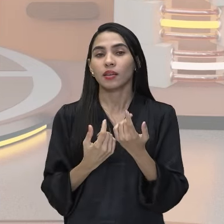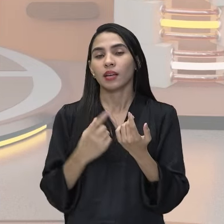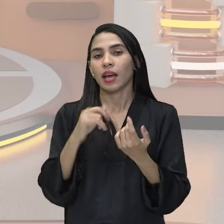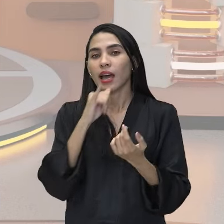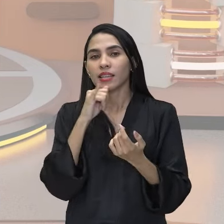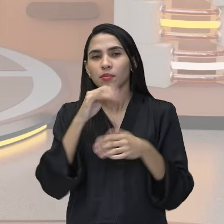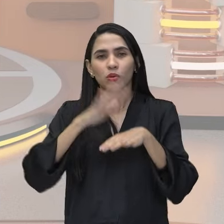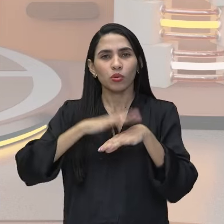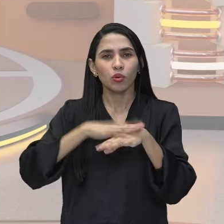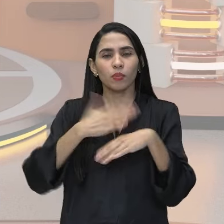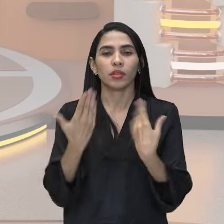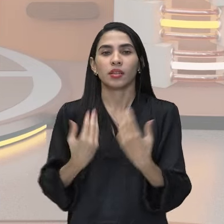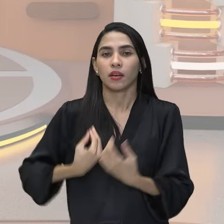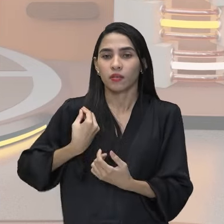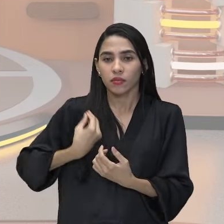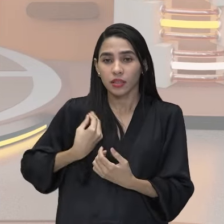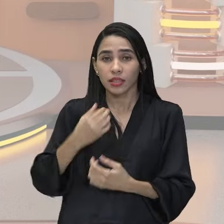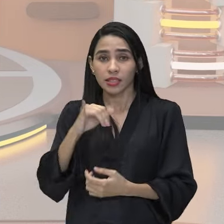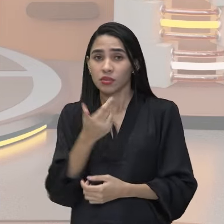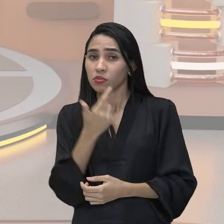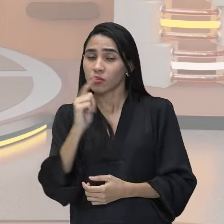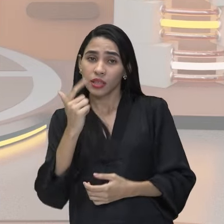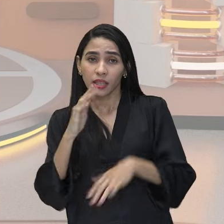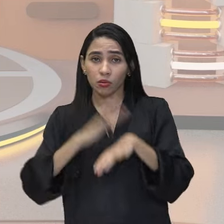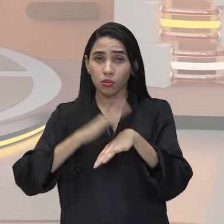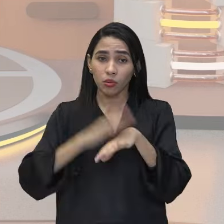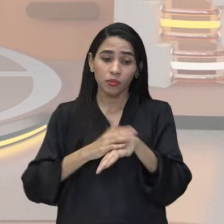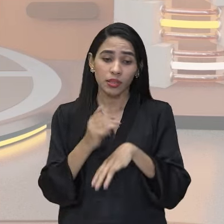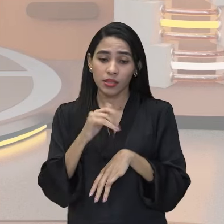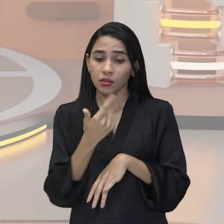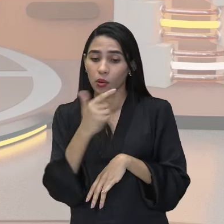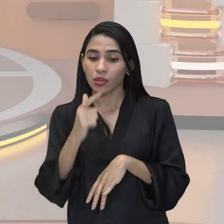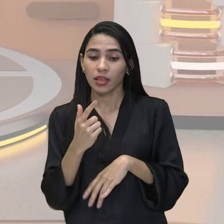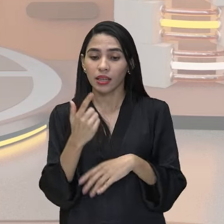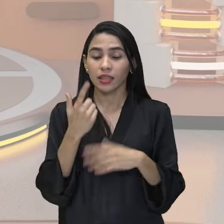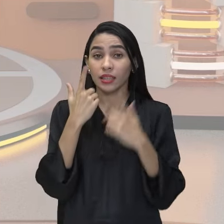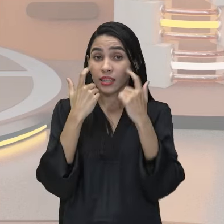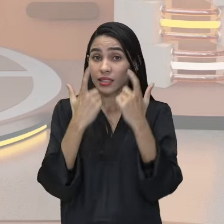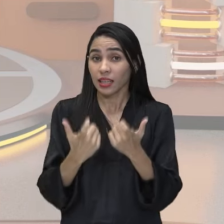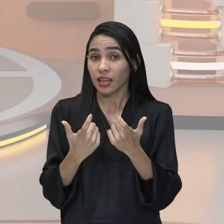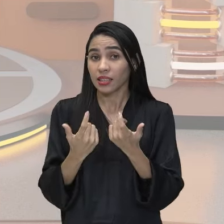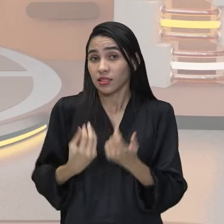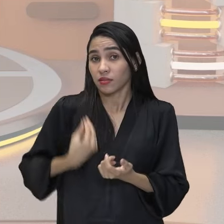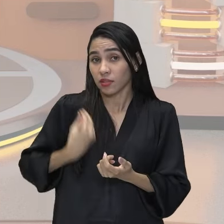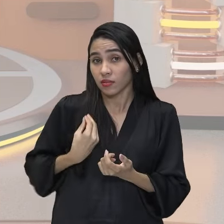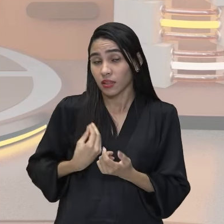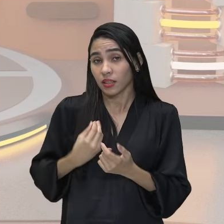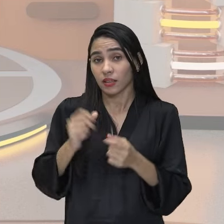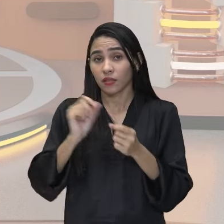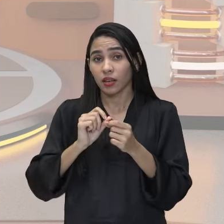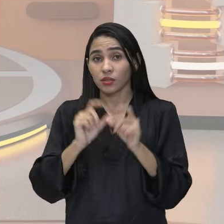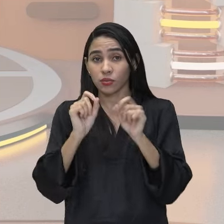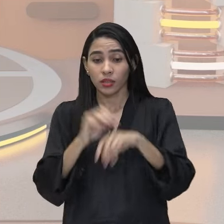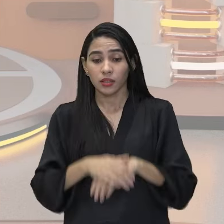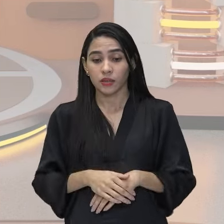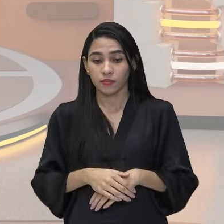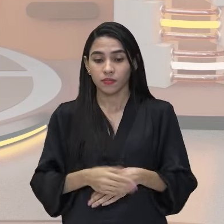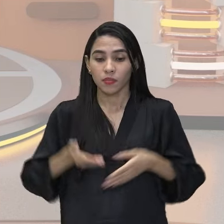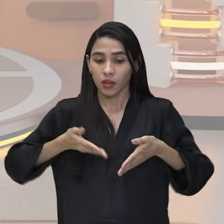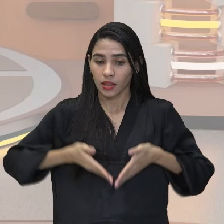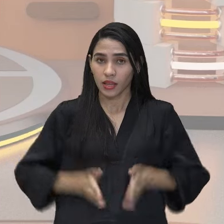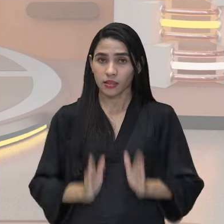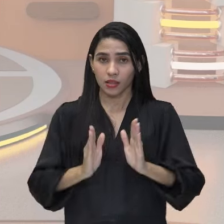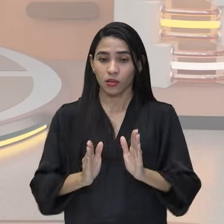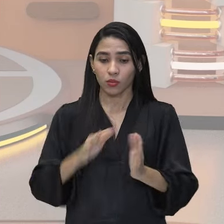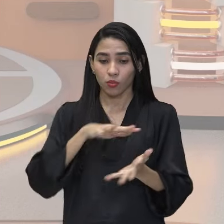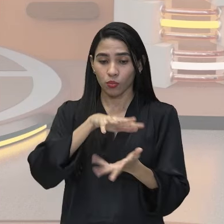um projeto para a sua existência, ela simplesmente faz o quê? Segundo o existencialismo, está no mundo,